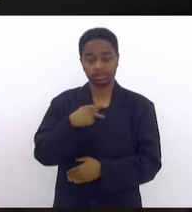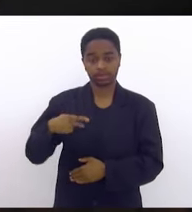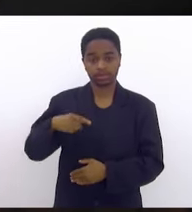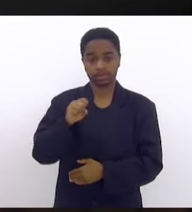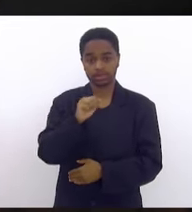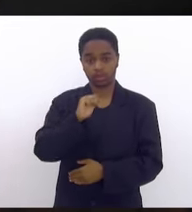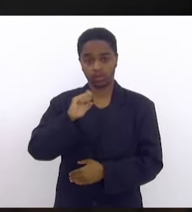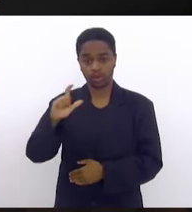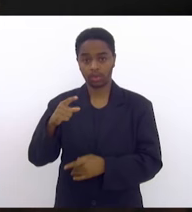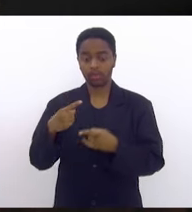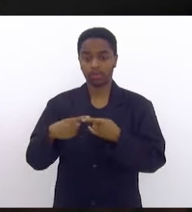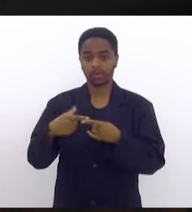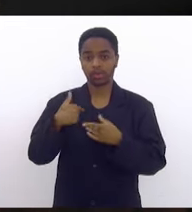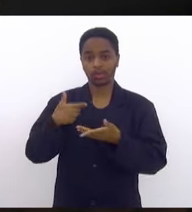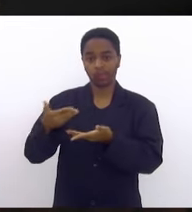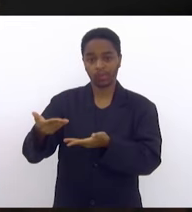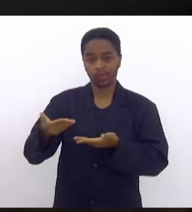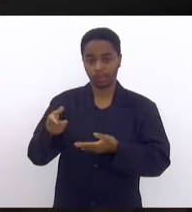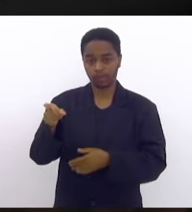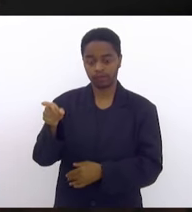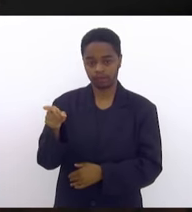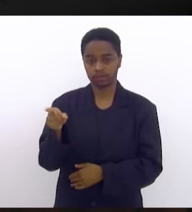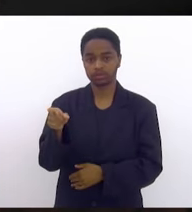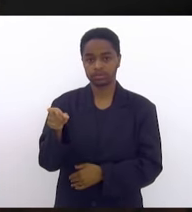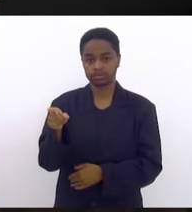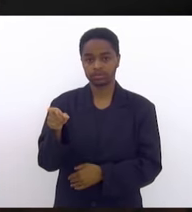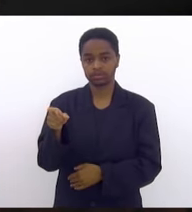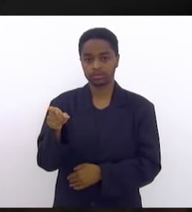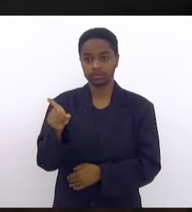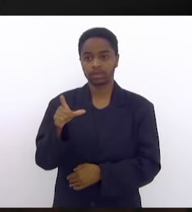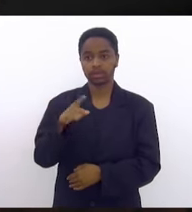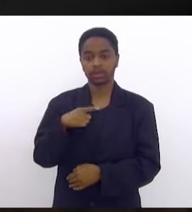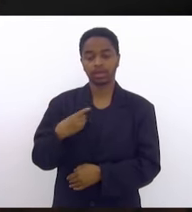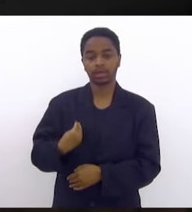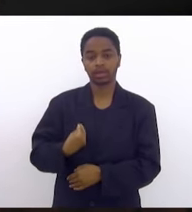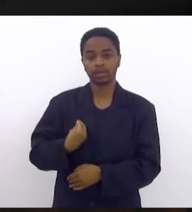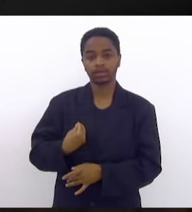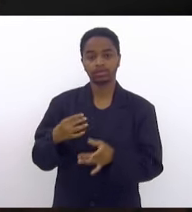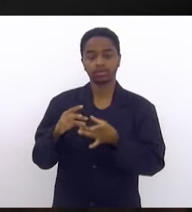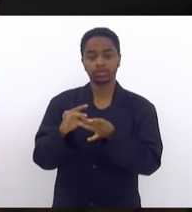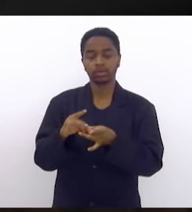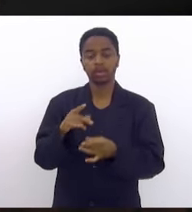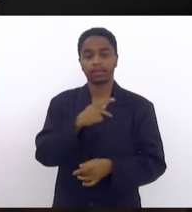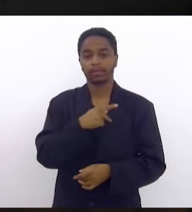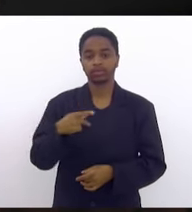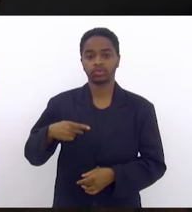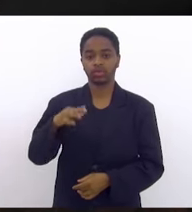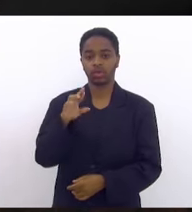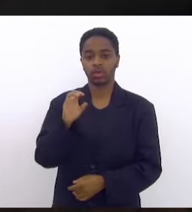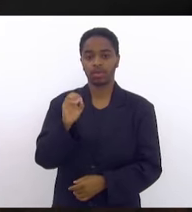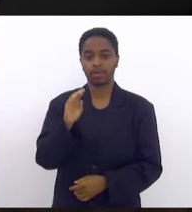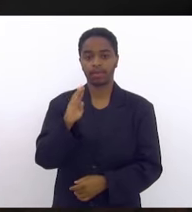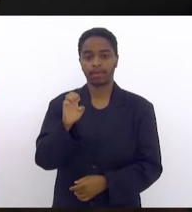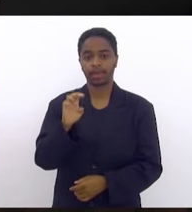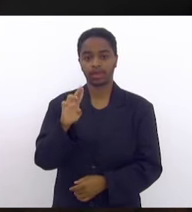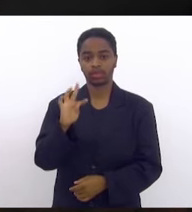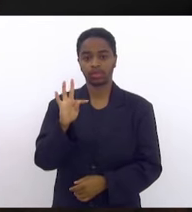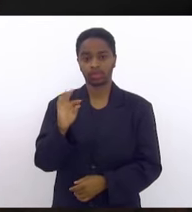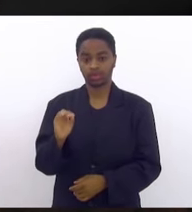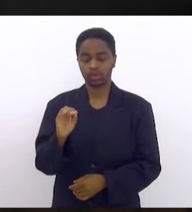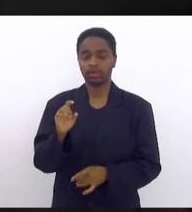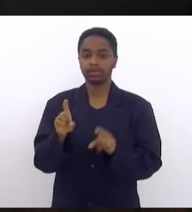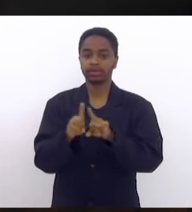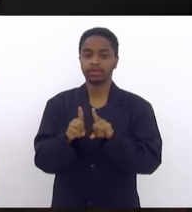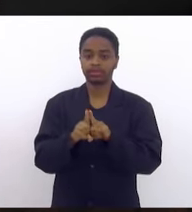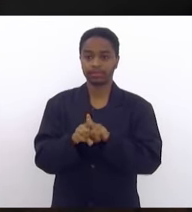fiz o convite ao senhor, tivemos presente com o pastor Roberto, no qual também, se ele